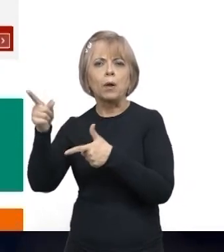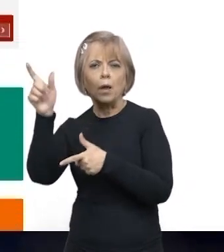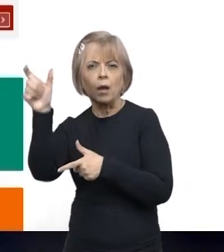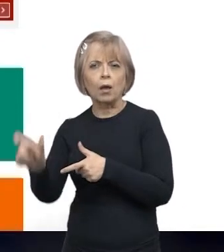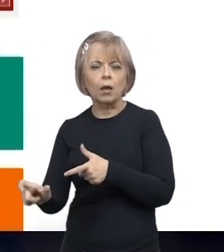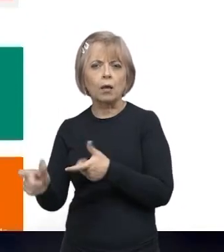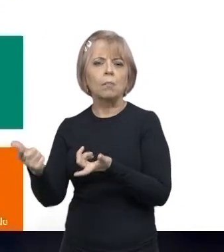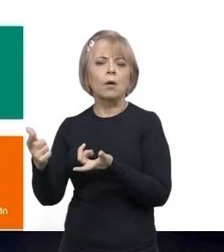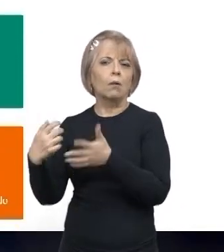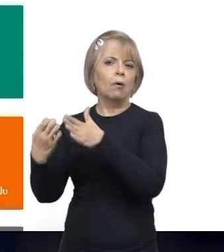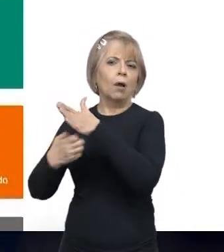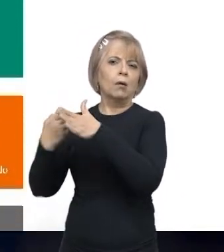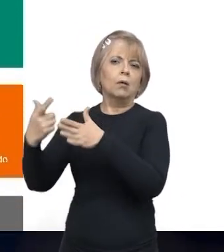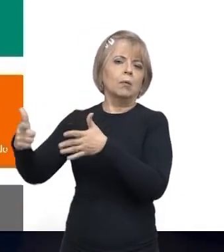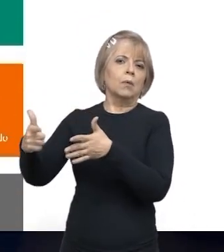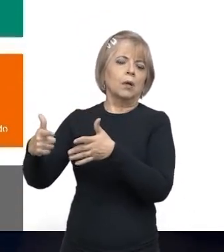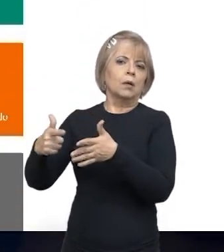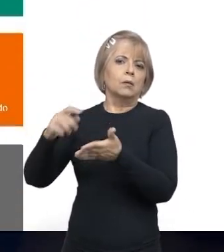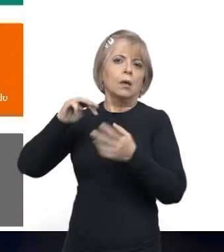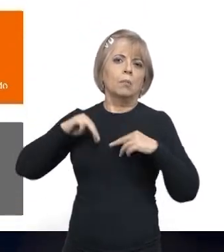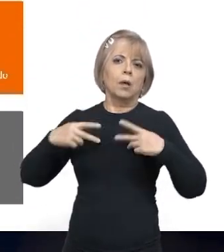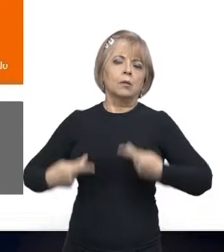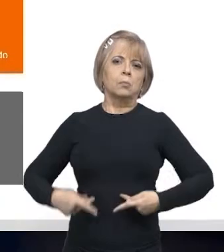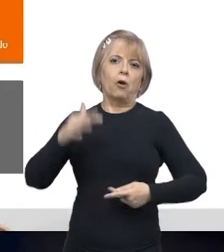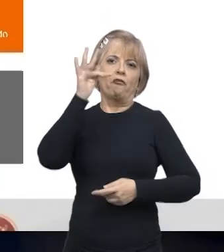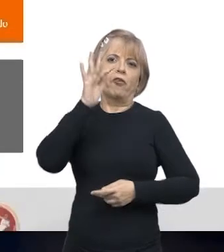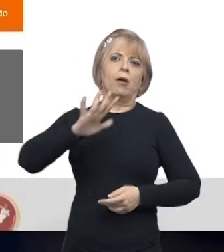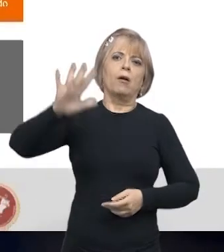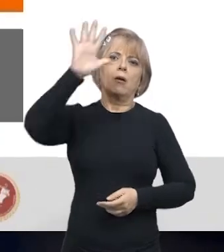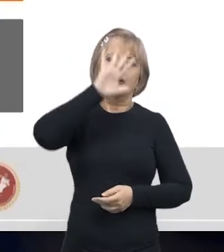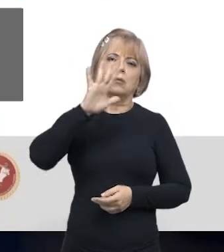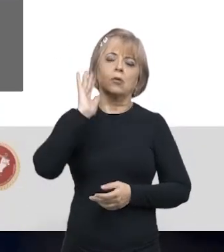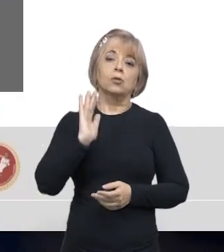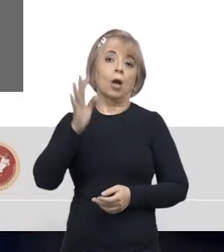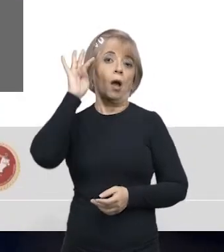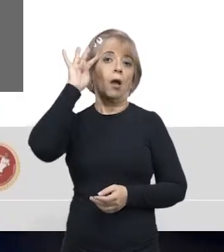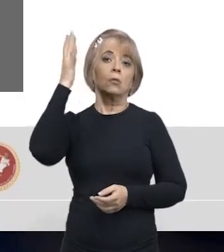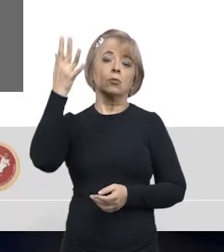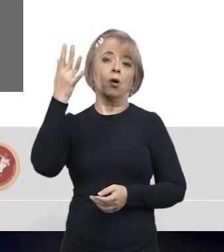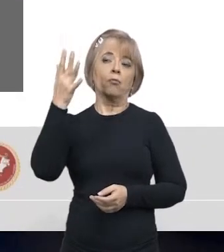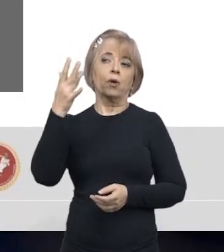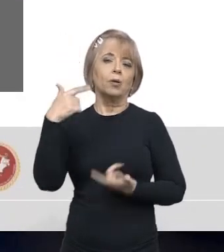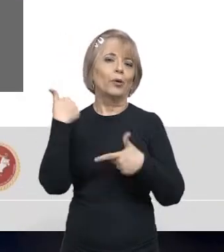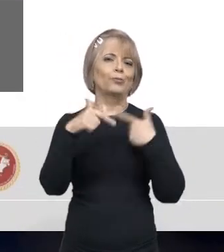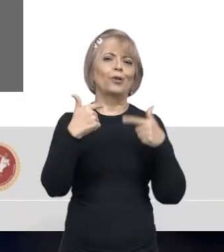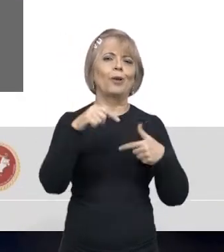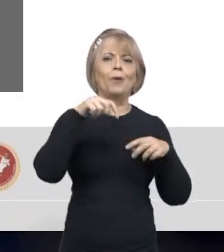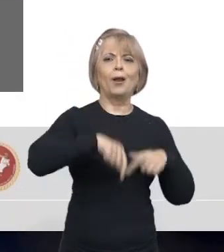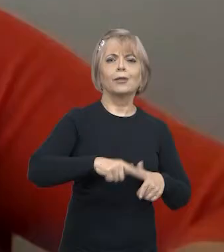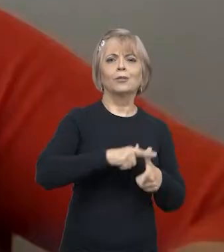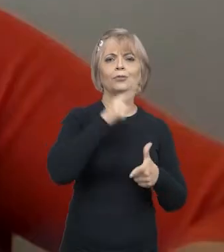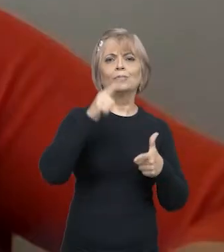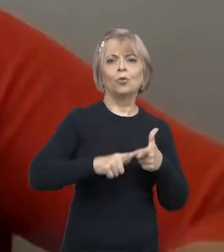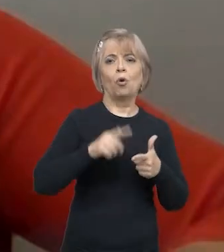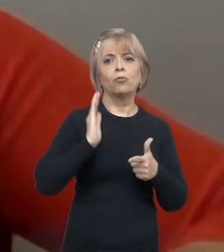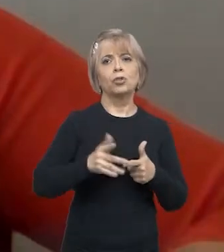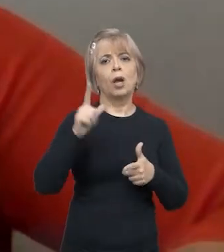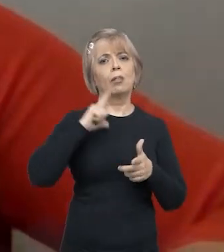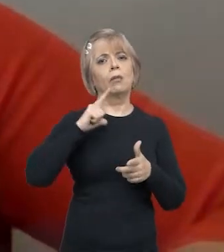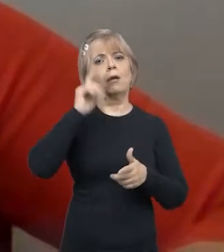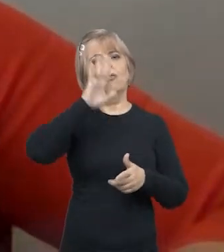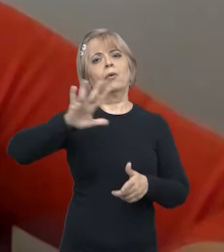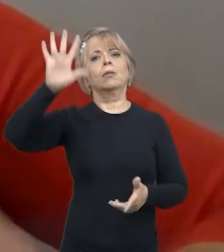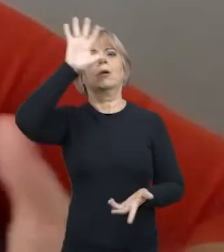Público Federal, né? E isso já solucionaria a questão, não haveria necessidade de um retrabalho aqui pelo Ministério Público do Estado do Rio de